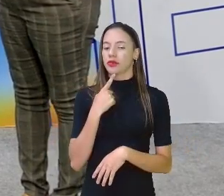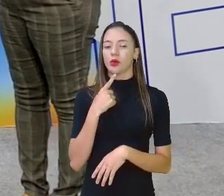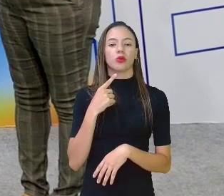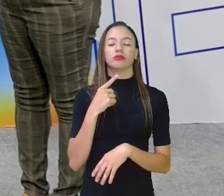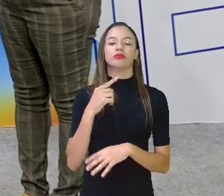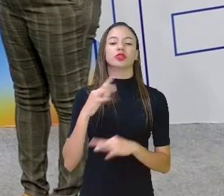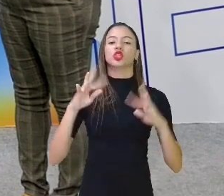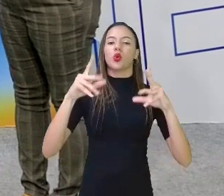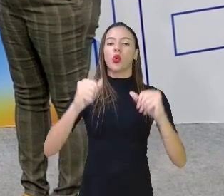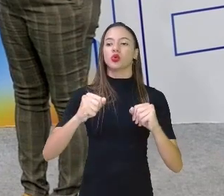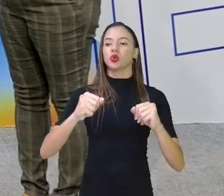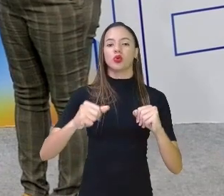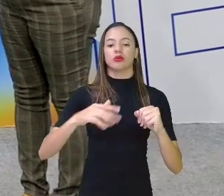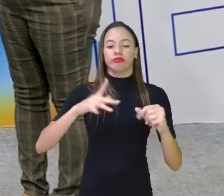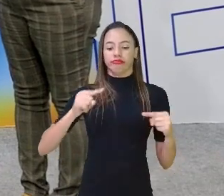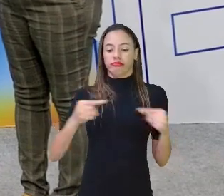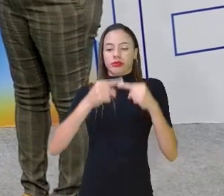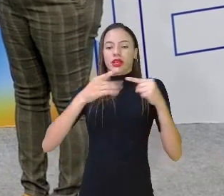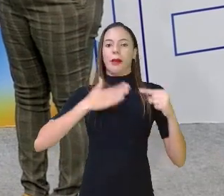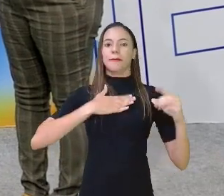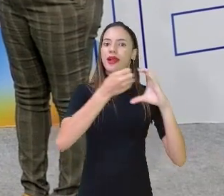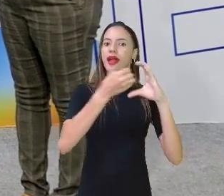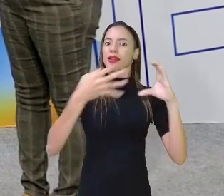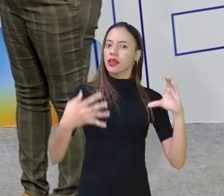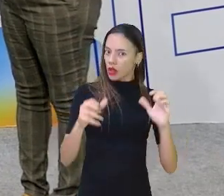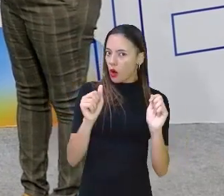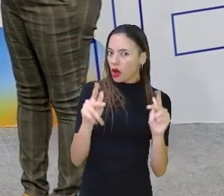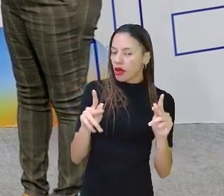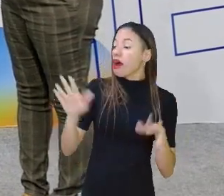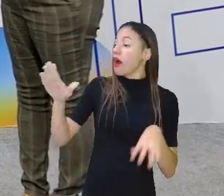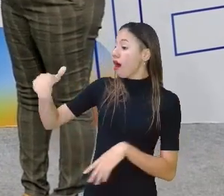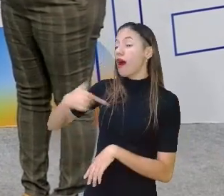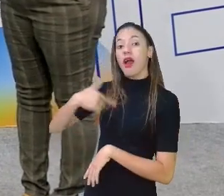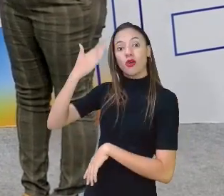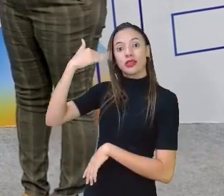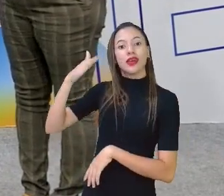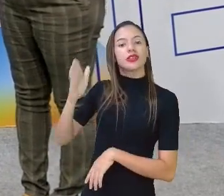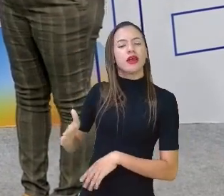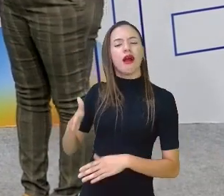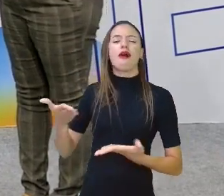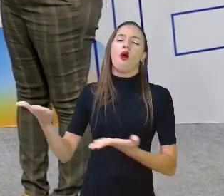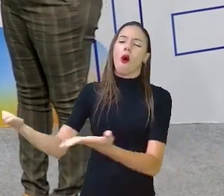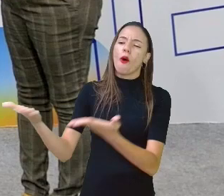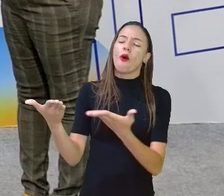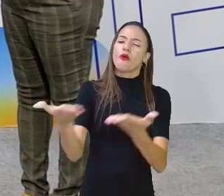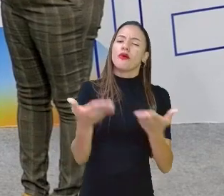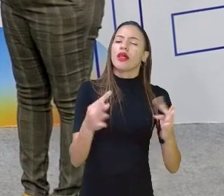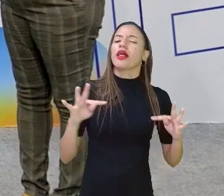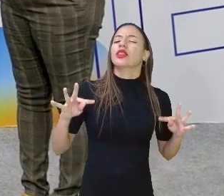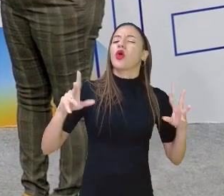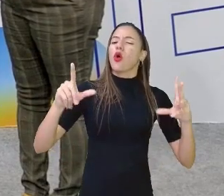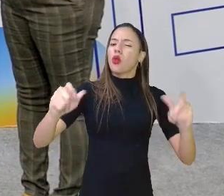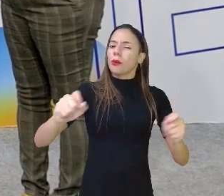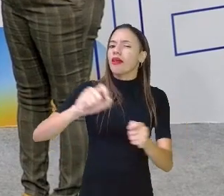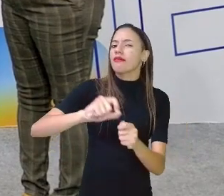a gente. Ah, então já sei. Vou convidar todo mundo a fazer isso,